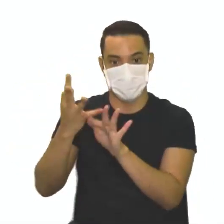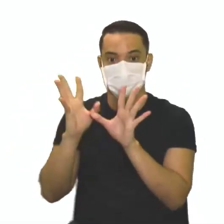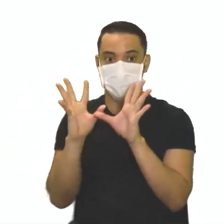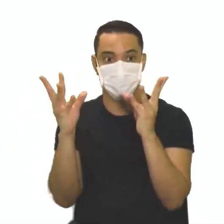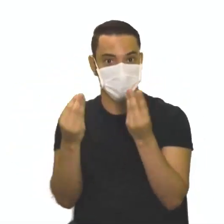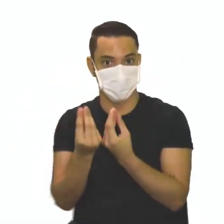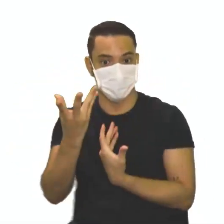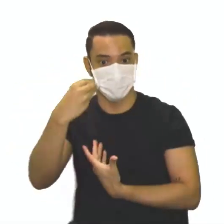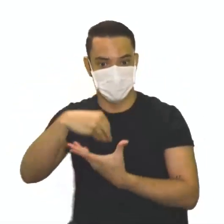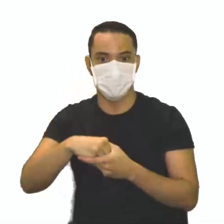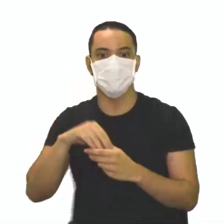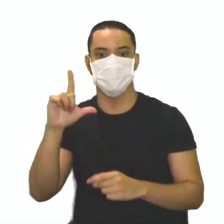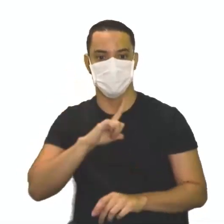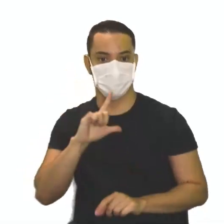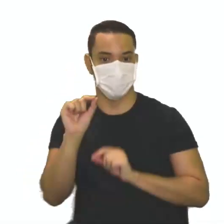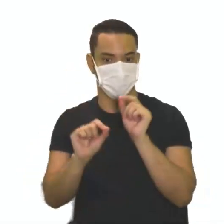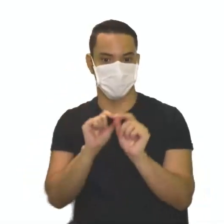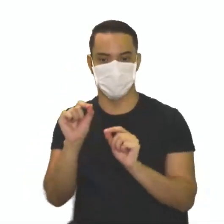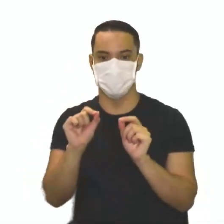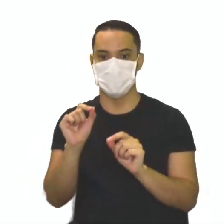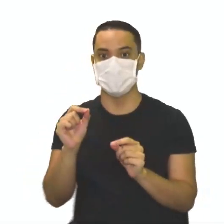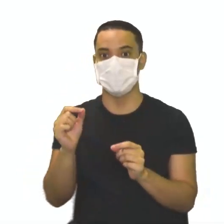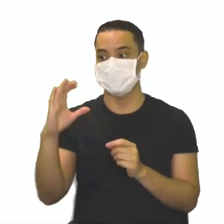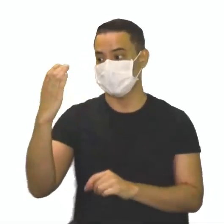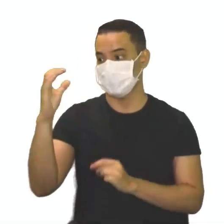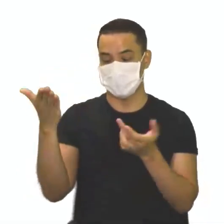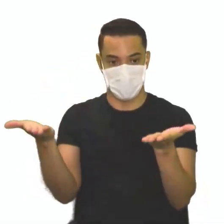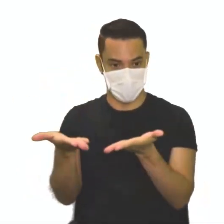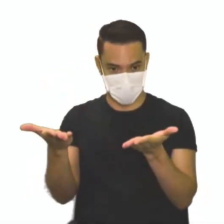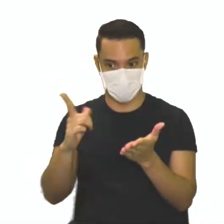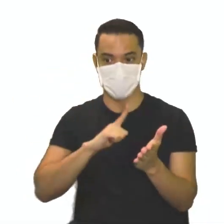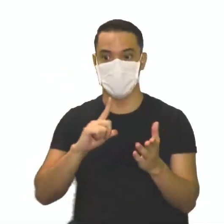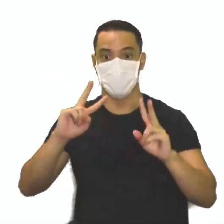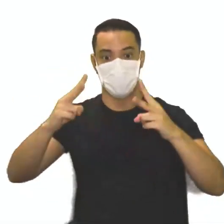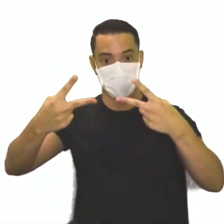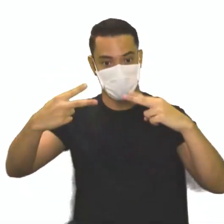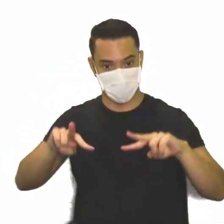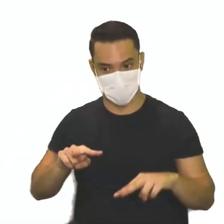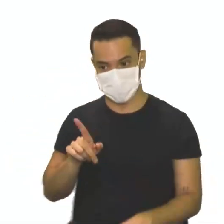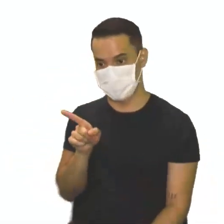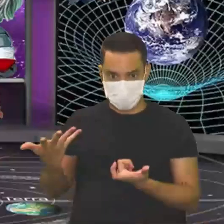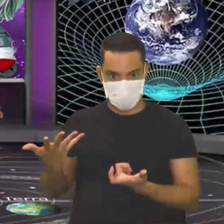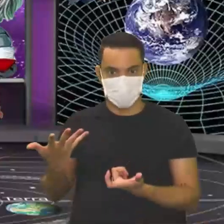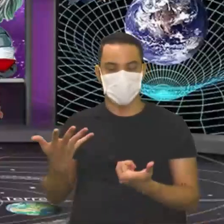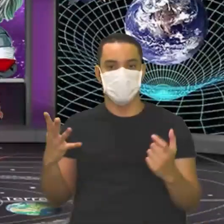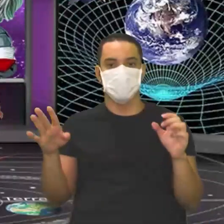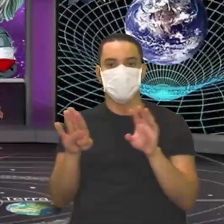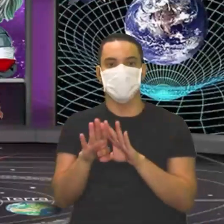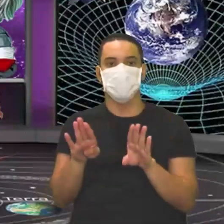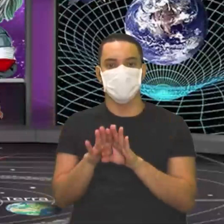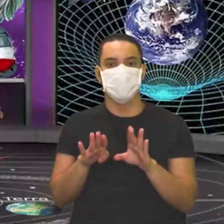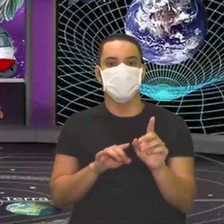bom? Está disponível ali no Ciência Agora e ali nós temos o link, ok?